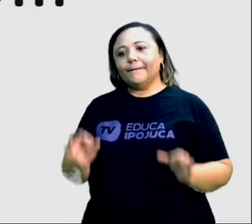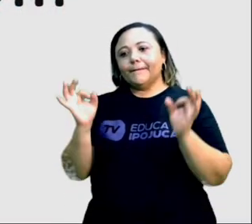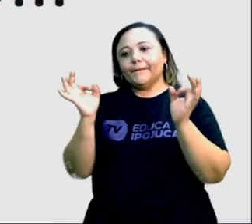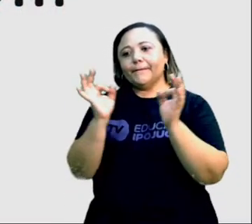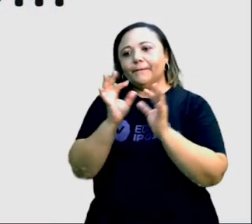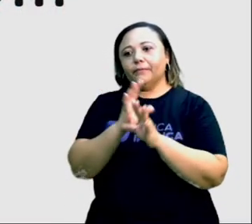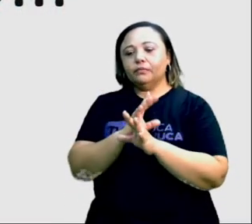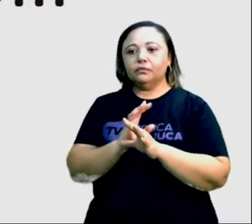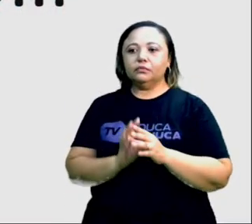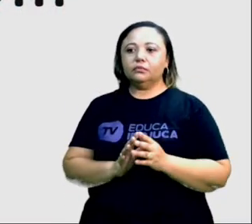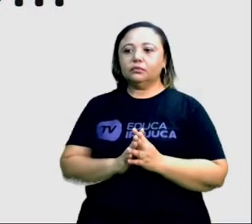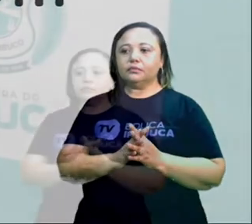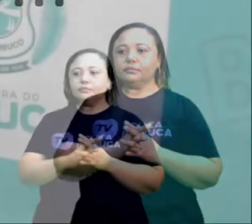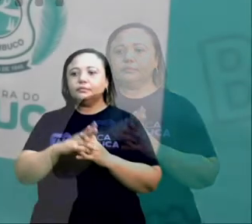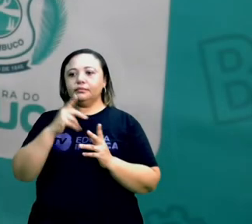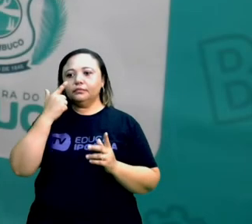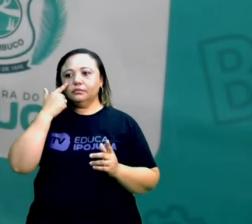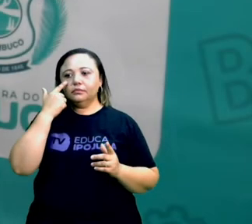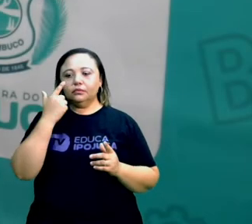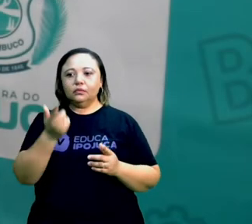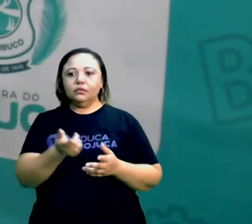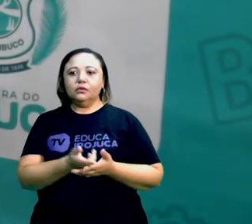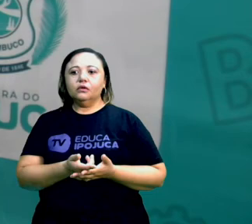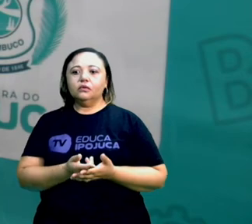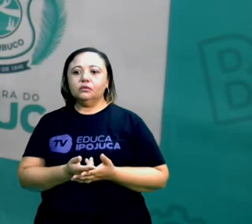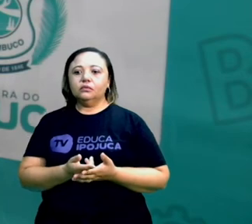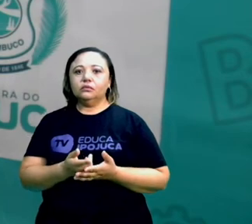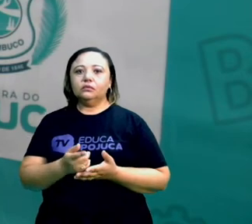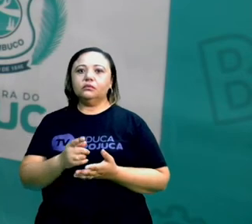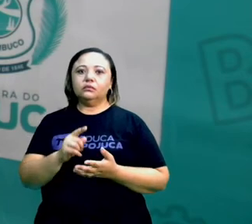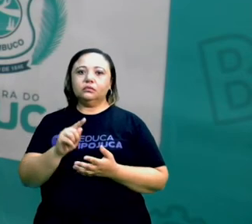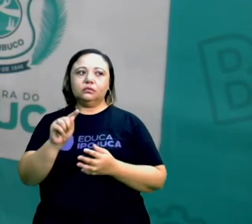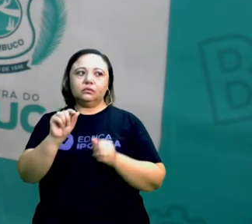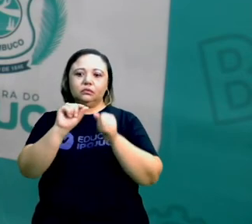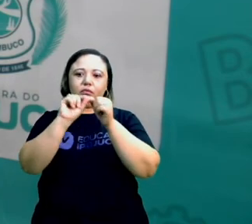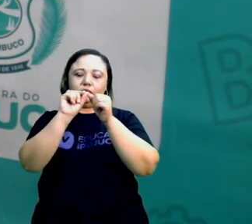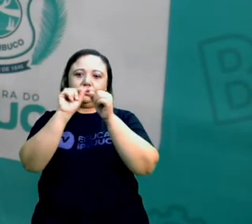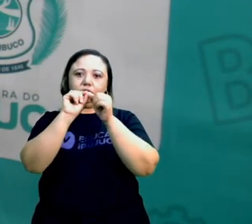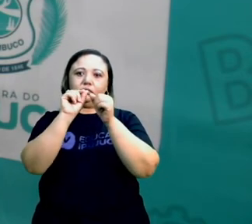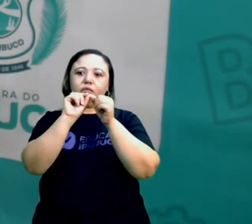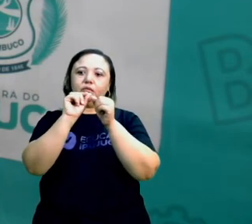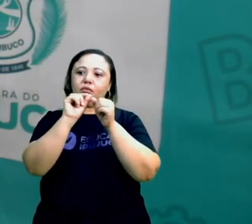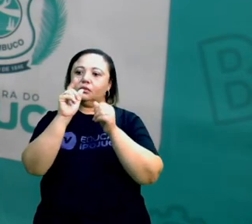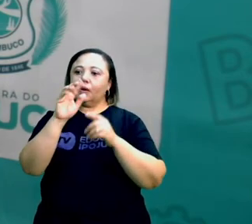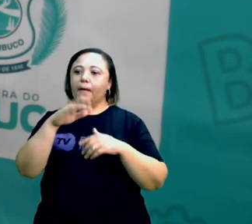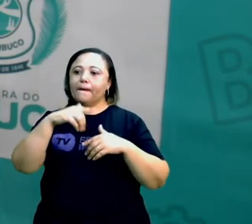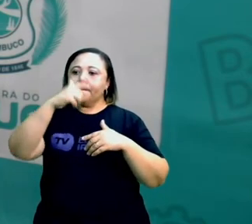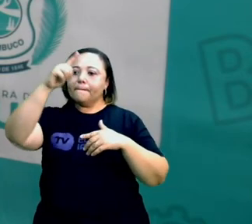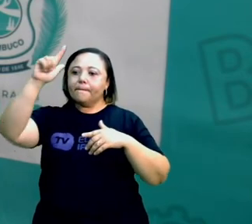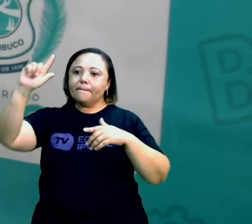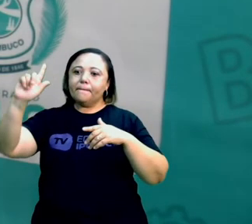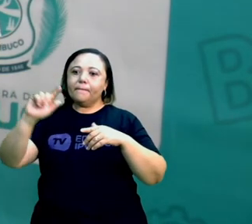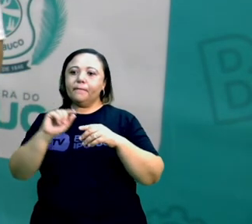Chegamos à hora do nosso desafio. Vamos ver o que eu vou deixar para vocês fazerem até a próxima